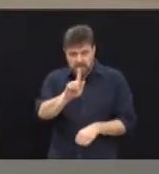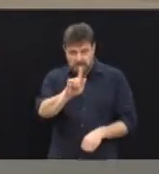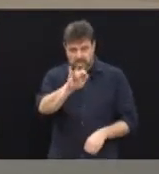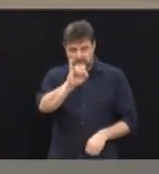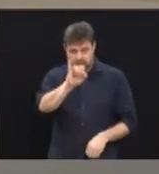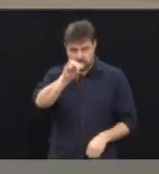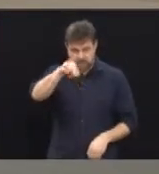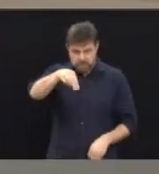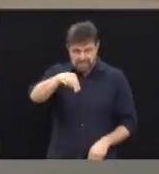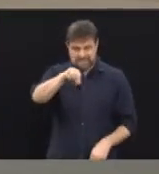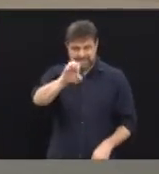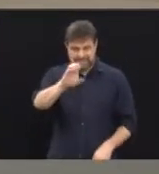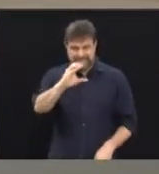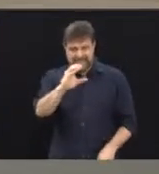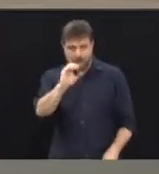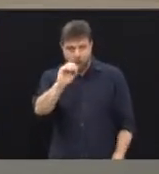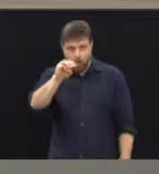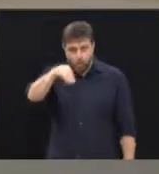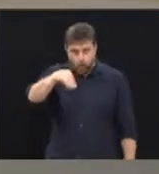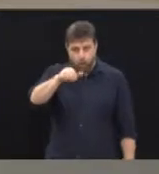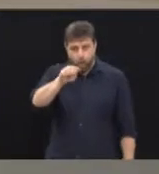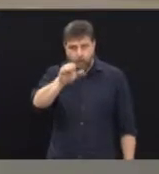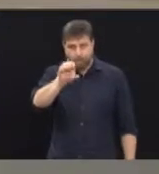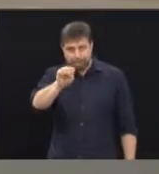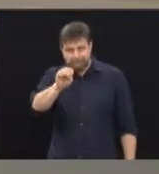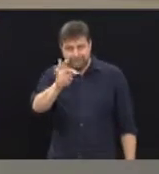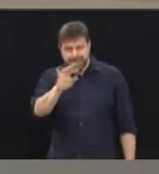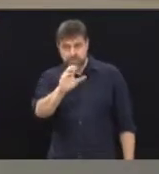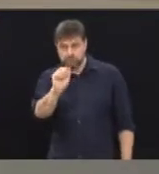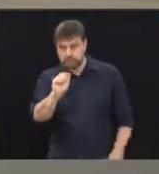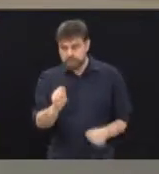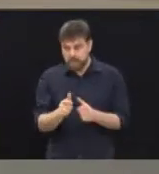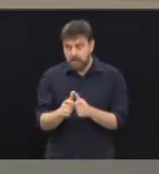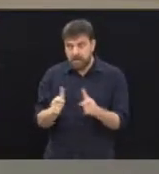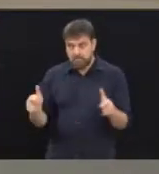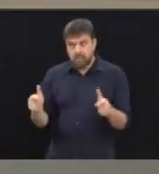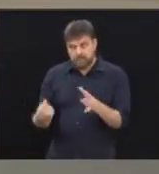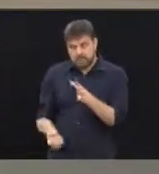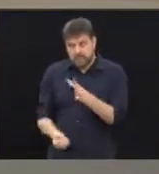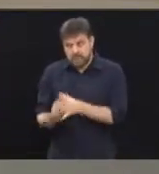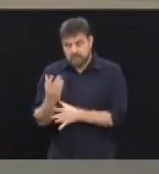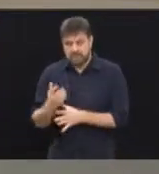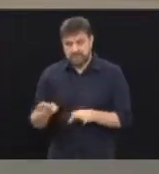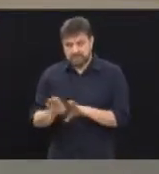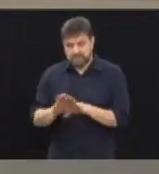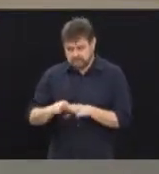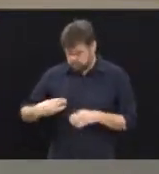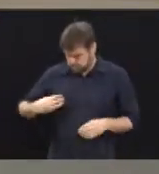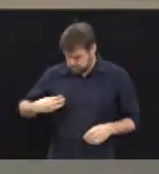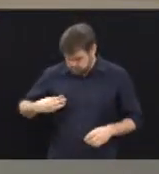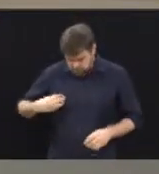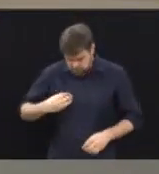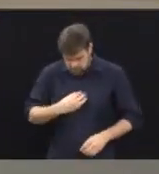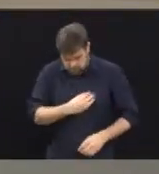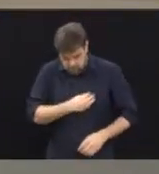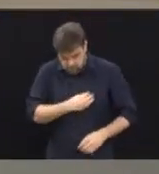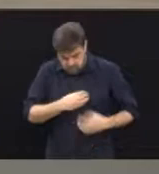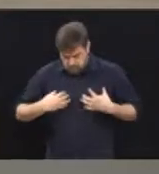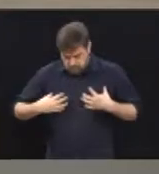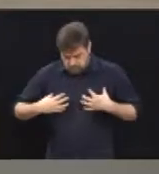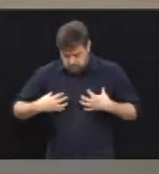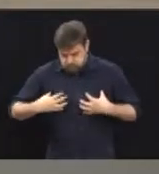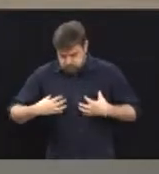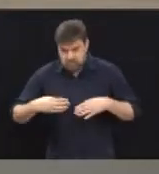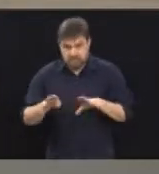Metade dos meninos acontece isso. E na grande maioria também, esse carocinho, né, esse brotinho mamário, ele